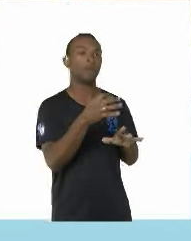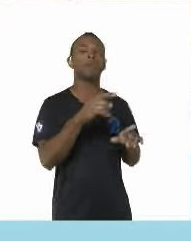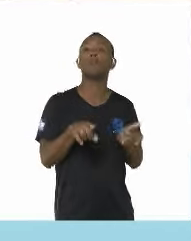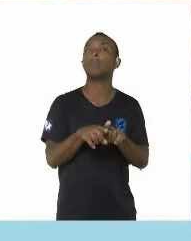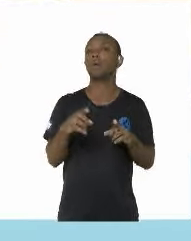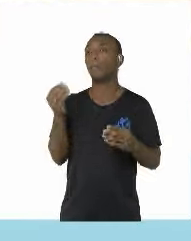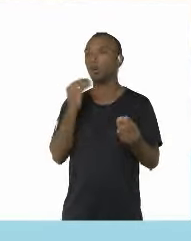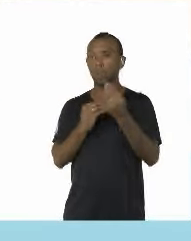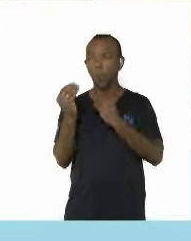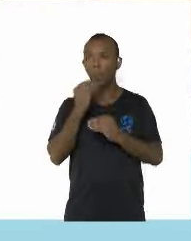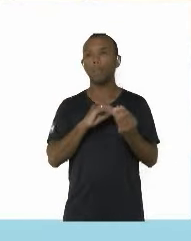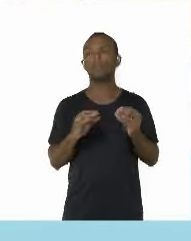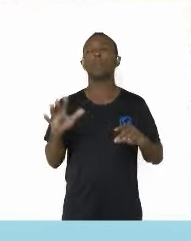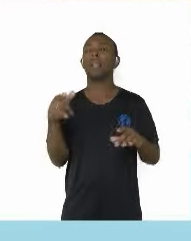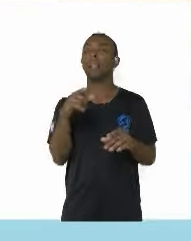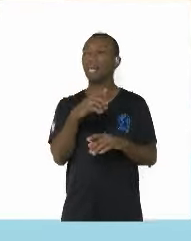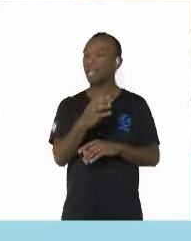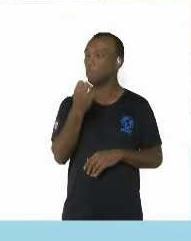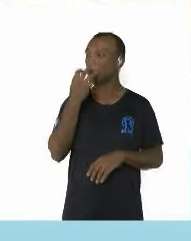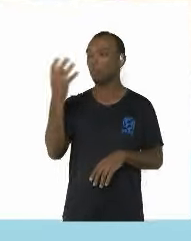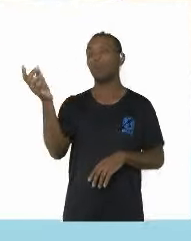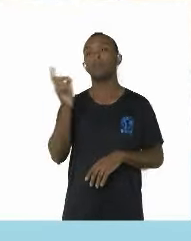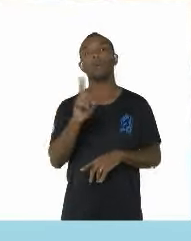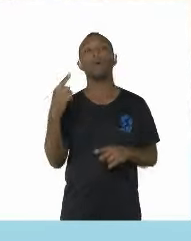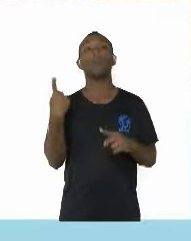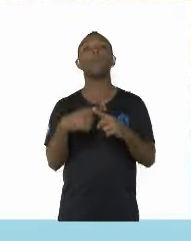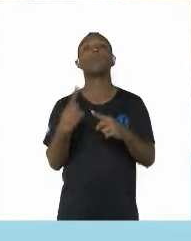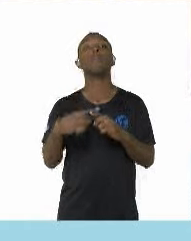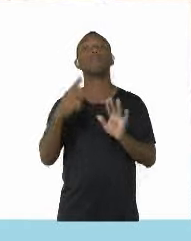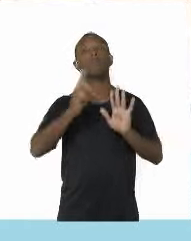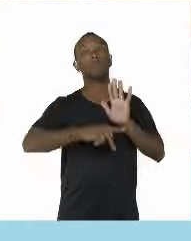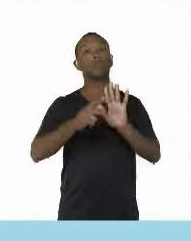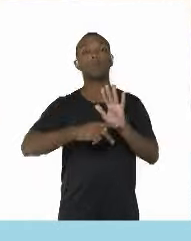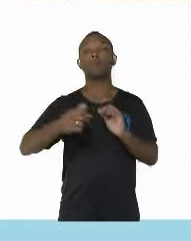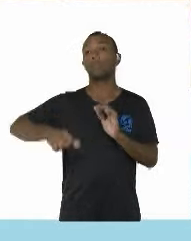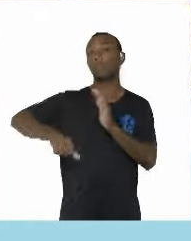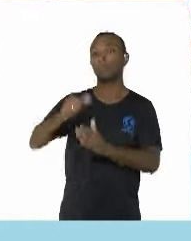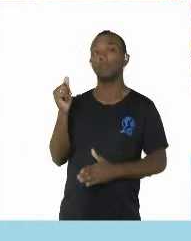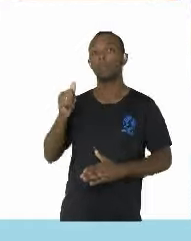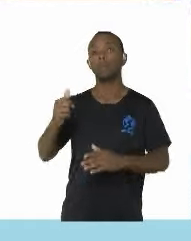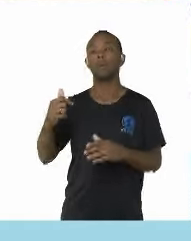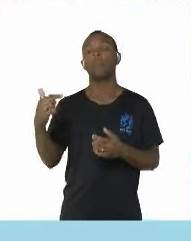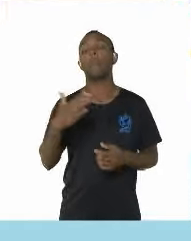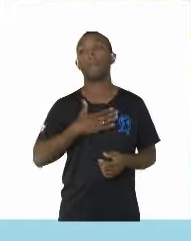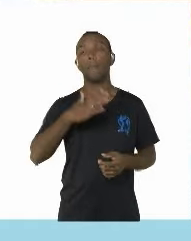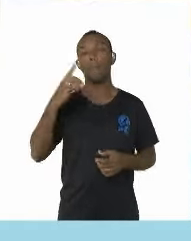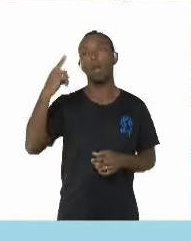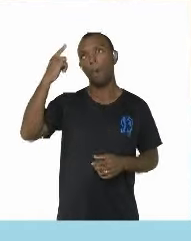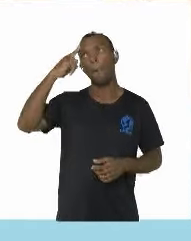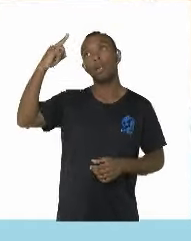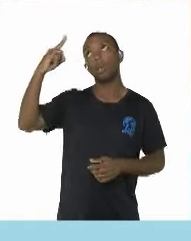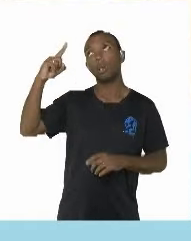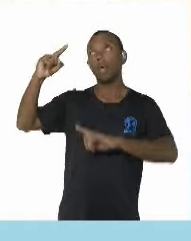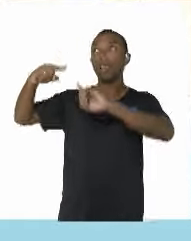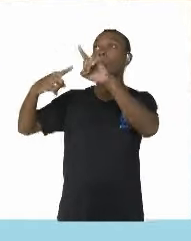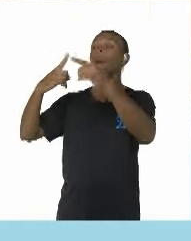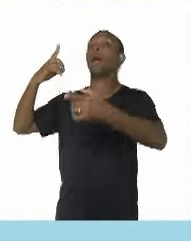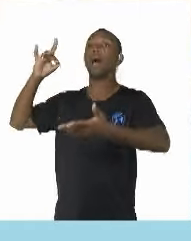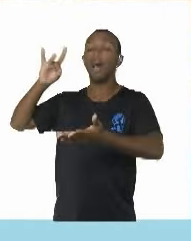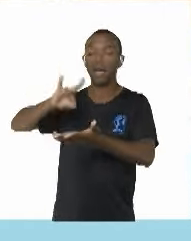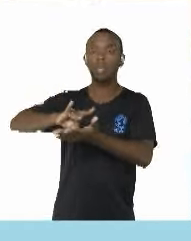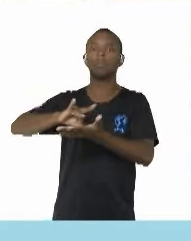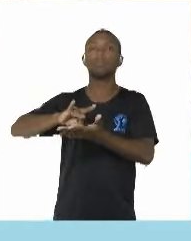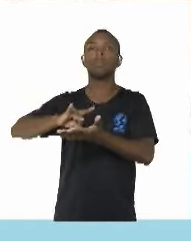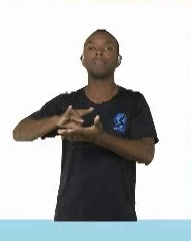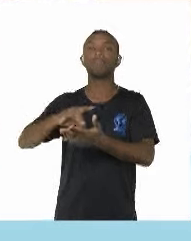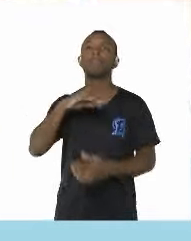ficar muito bom, né? Porque é o seu primeiro projeto, né? Eu me lembro que, assim, o meu projeto, na ideia, ele era maravilhoso. Quando isso virou real, e a gente tem um